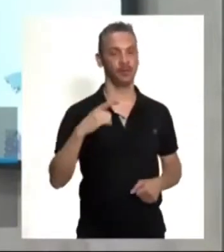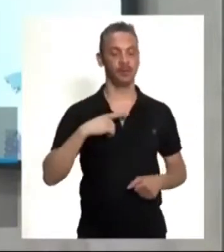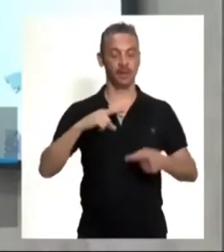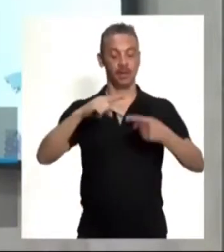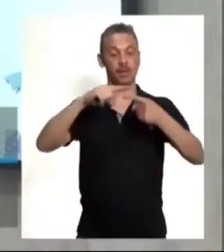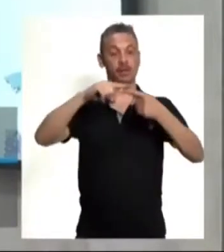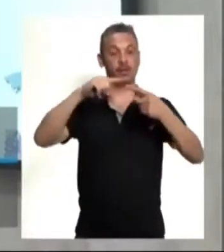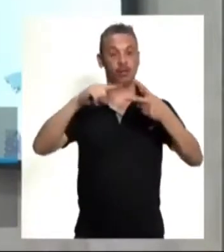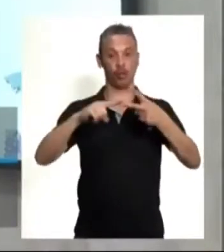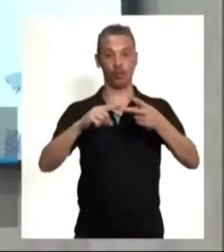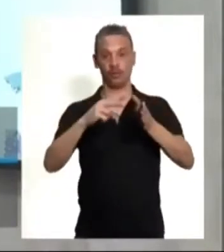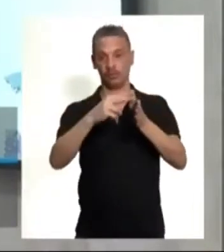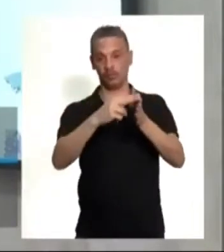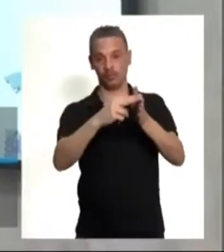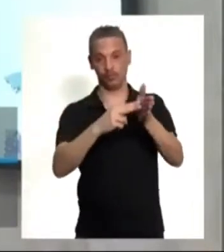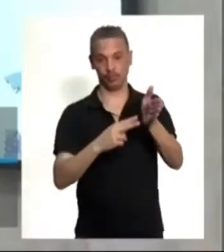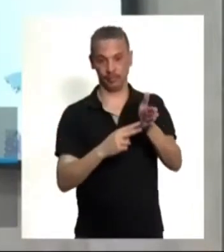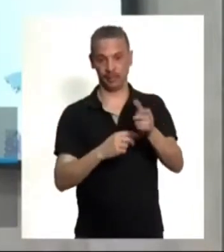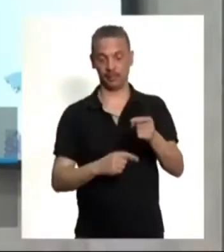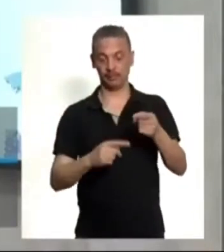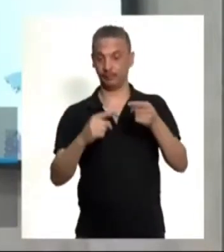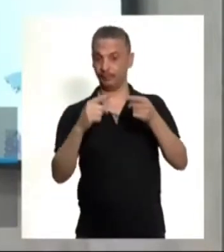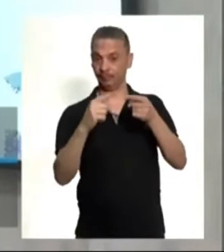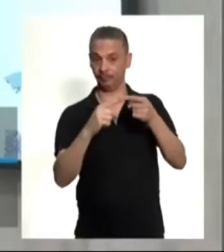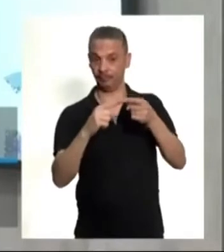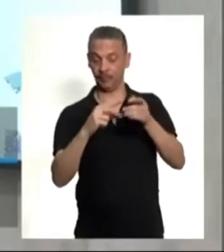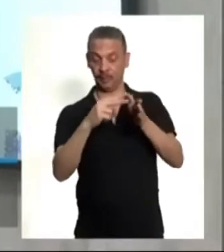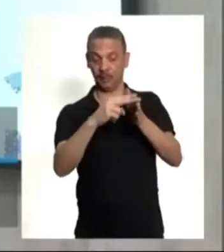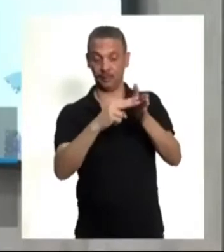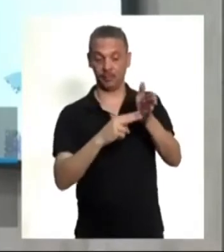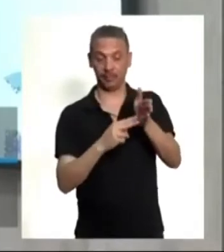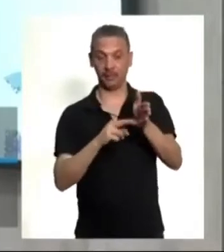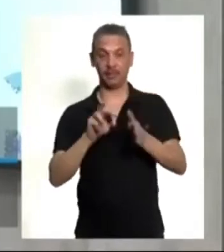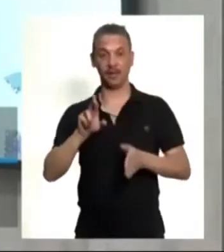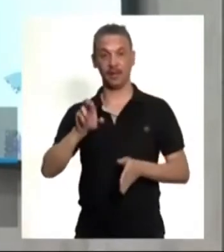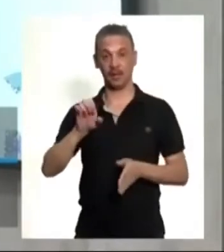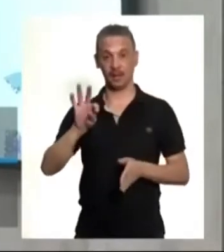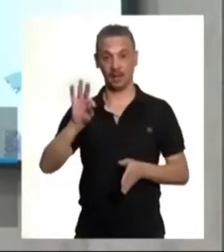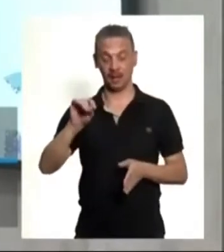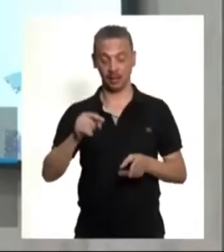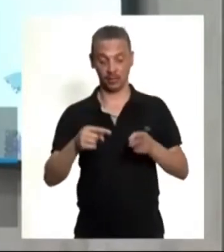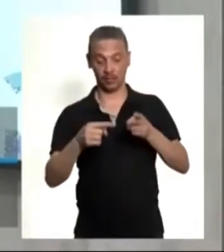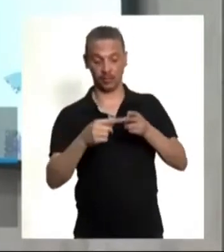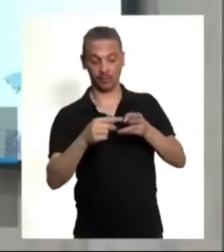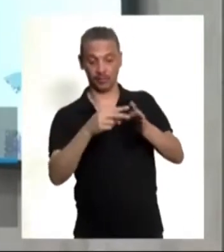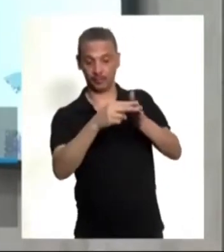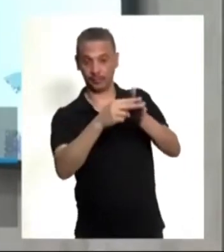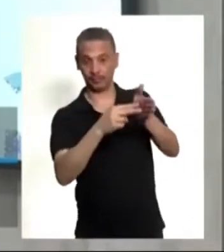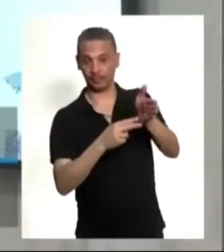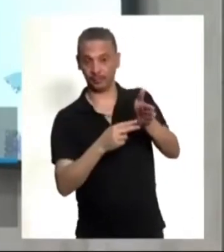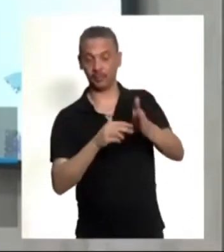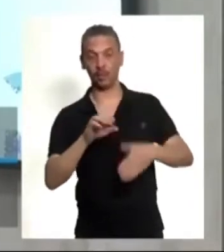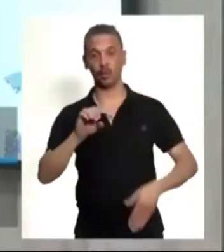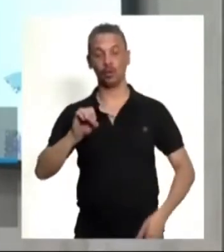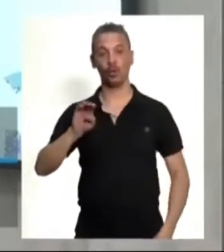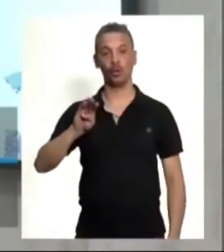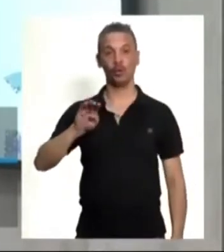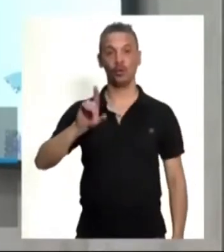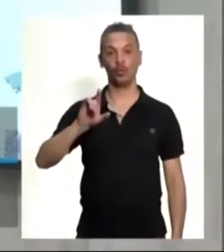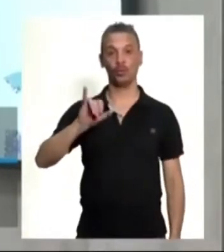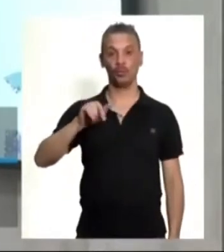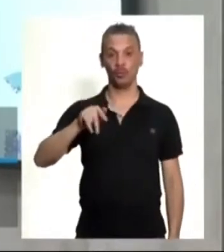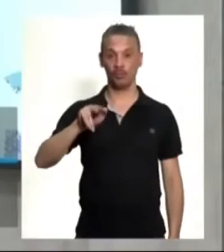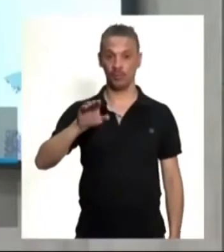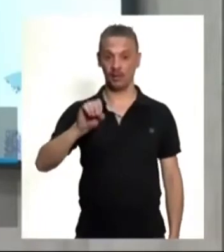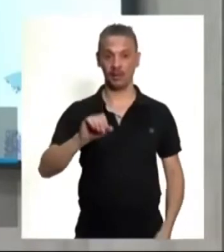de prisma. Um que é chamado de prisma reto e o outro que é chamado de prisma oblíquo. Entre nós, ninguém está